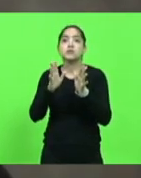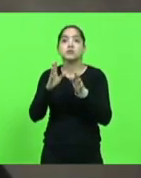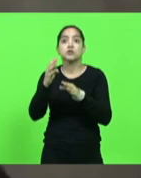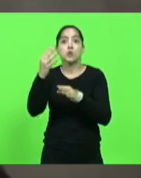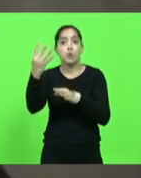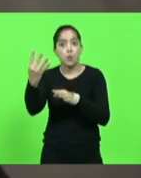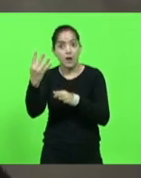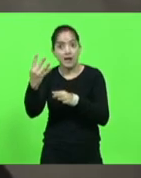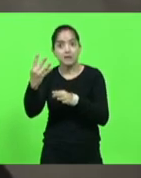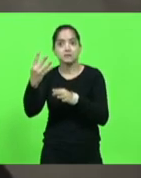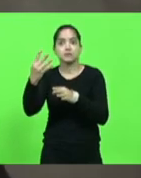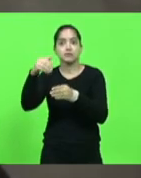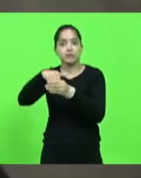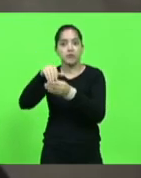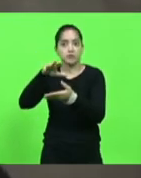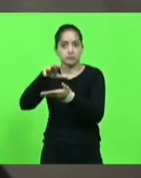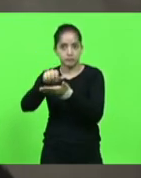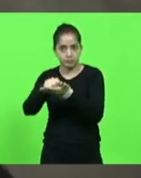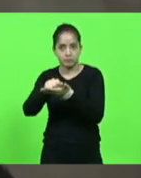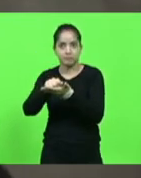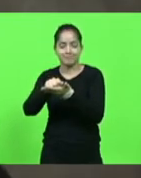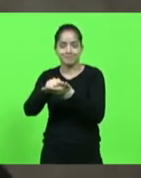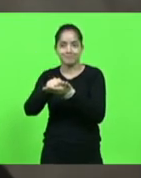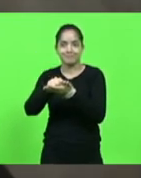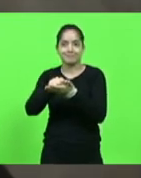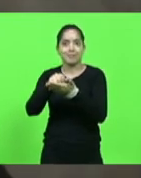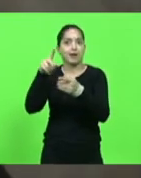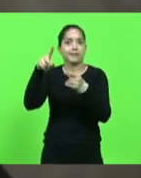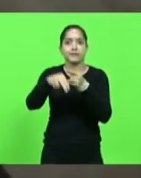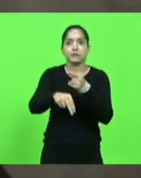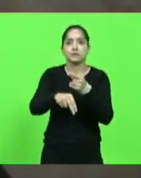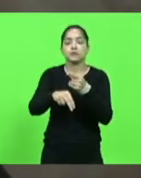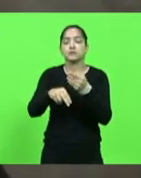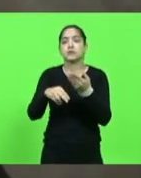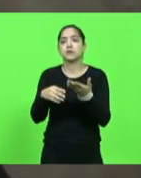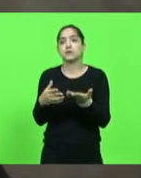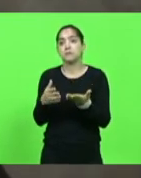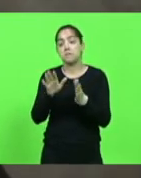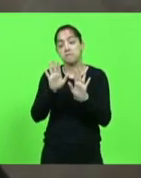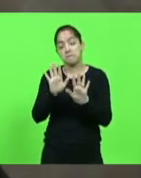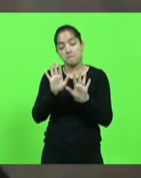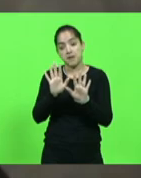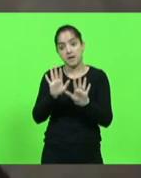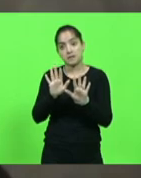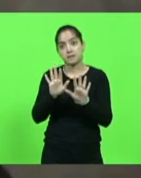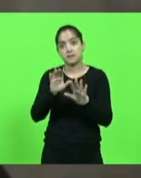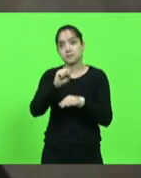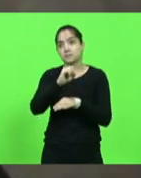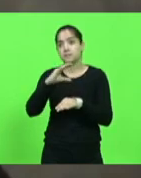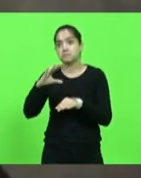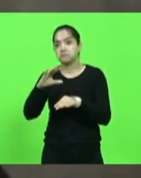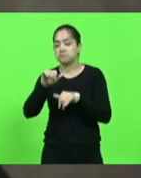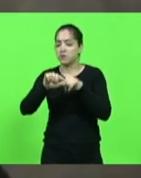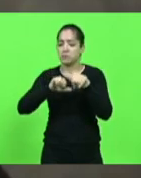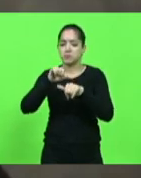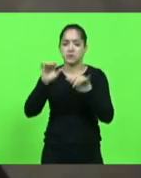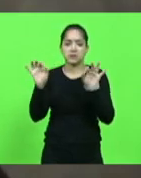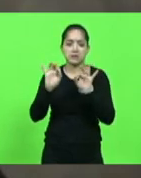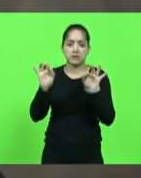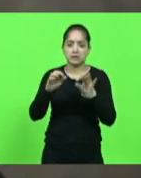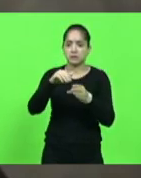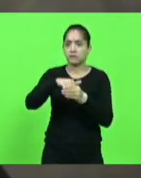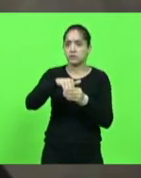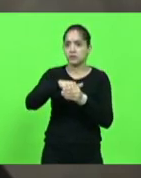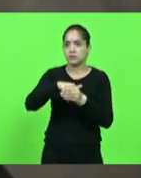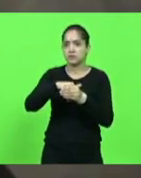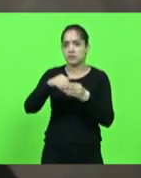votos, acabou-se interrompendo. Mas acredito que para Santa Catarina não vai mudar nada essa votação ser votada